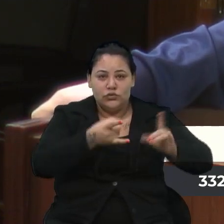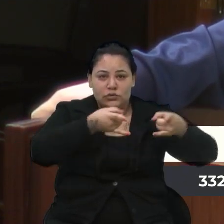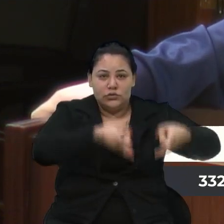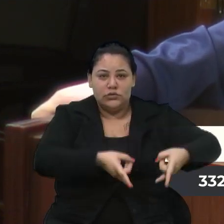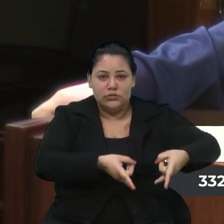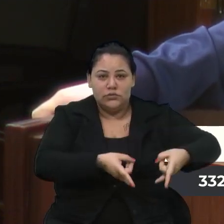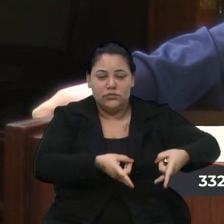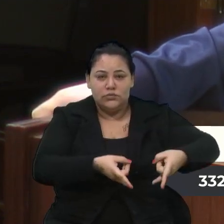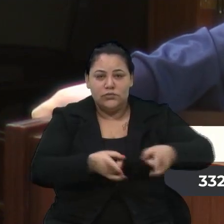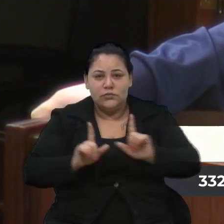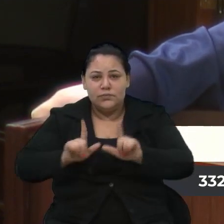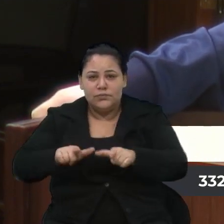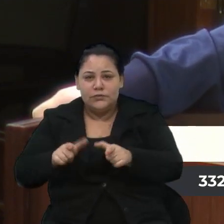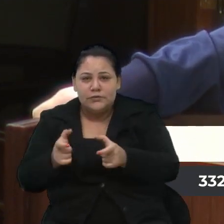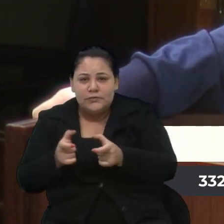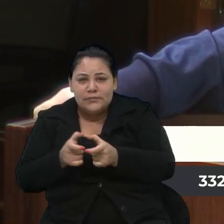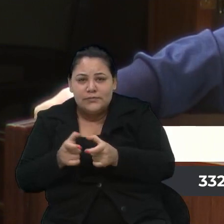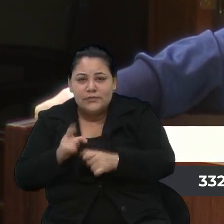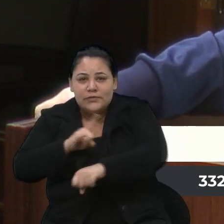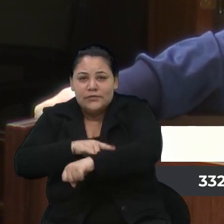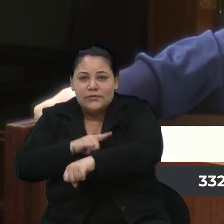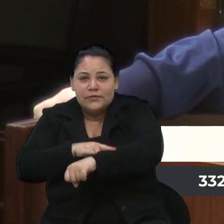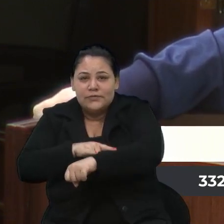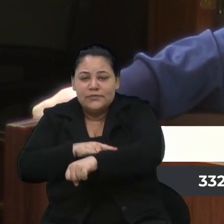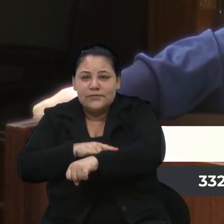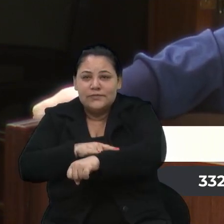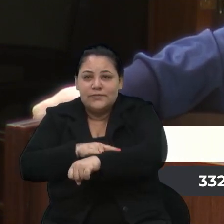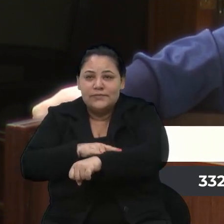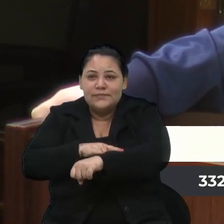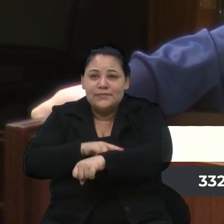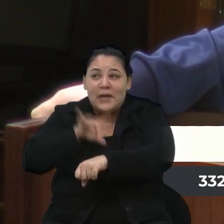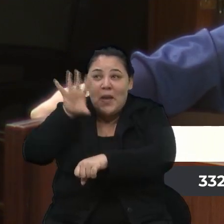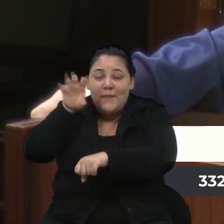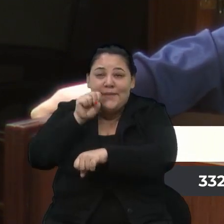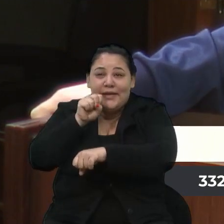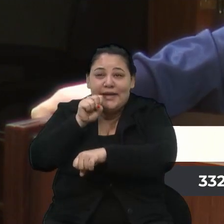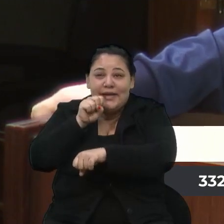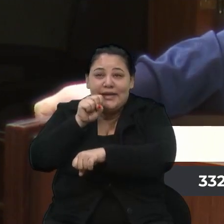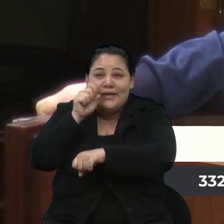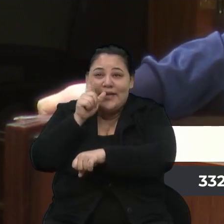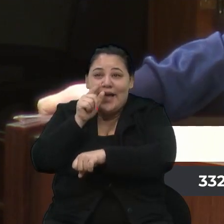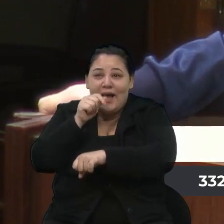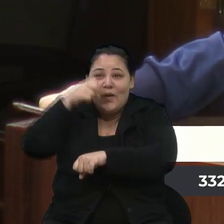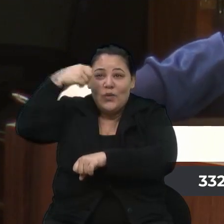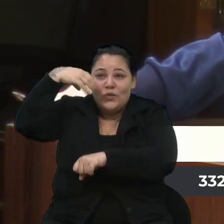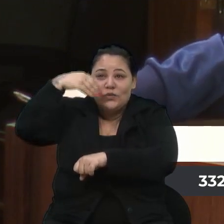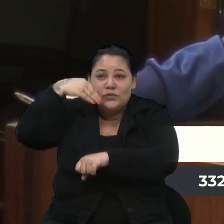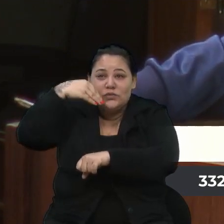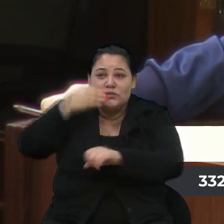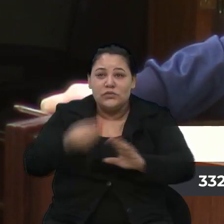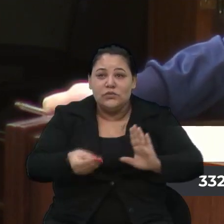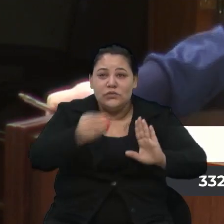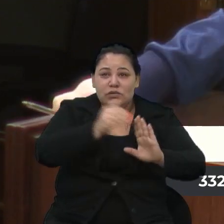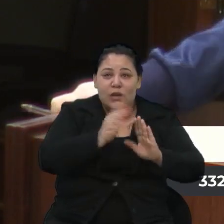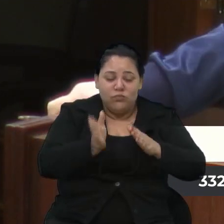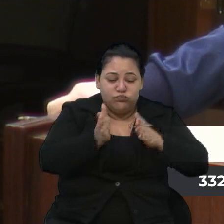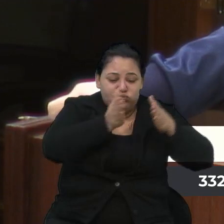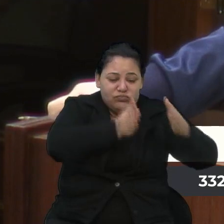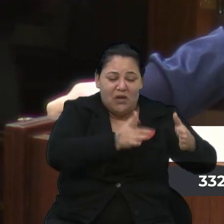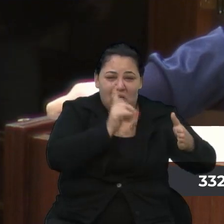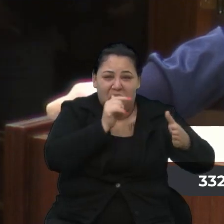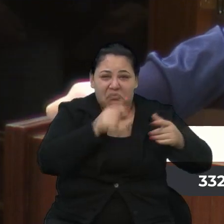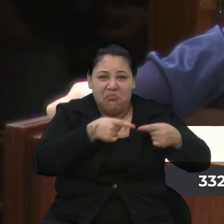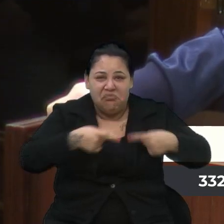um banheirinho dentro, fizeram gato na água e na luz e botaram ela morar em cima da calçada, lá no Vale da Esperança, do lado do Tega, no meio de